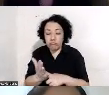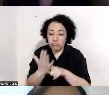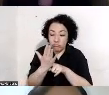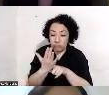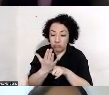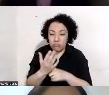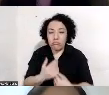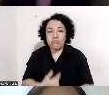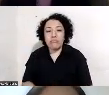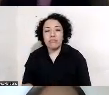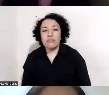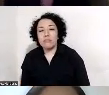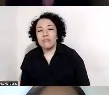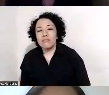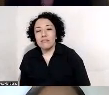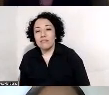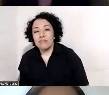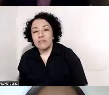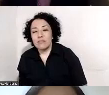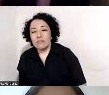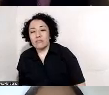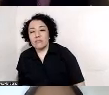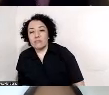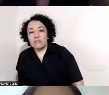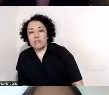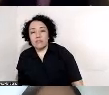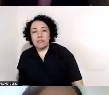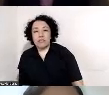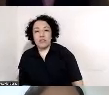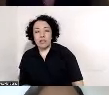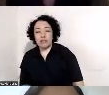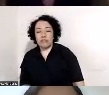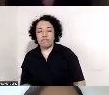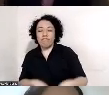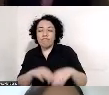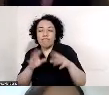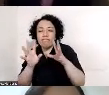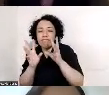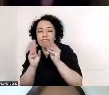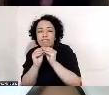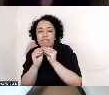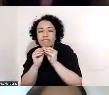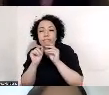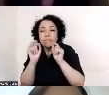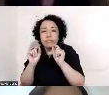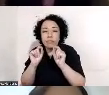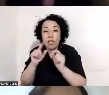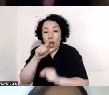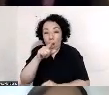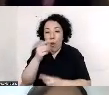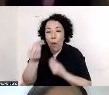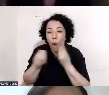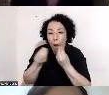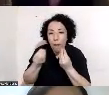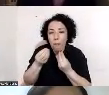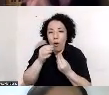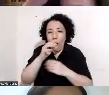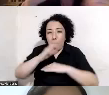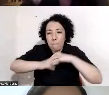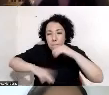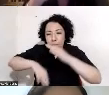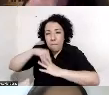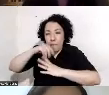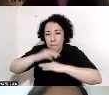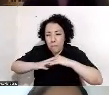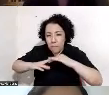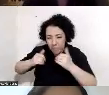become opportunity makers for these students. Então, em resumo, o que nós podemos falar é que o papel do desenvolvimento de talentos é